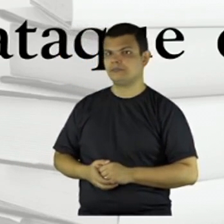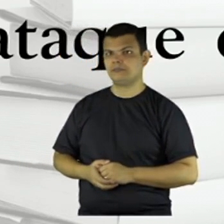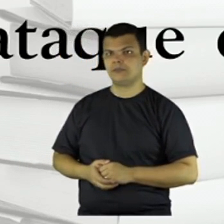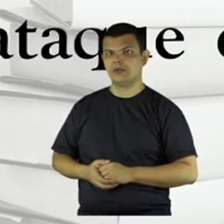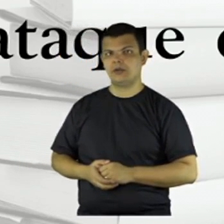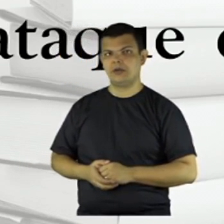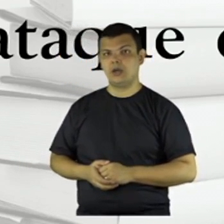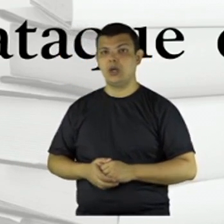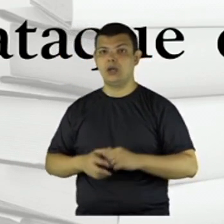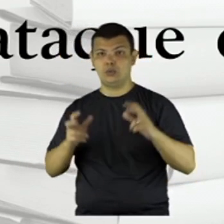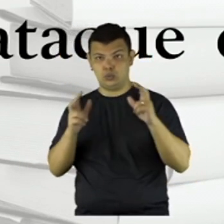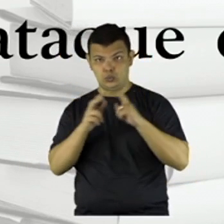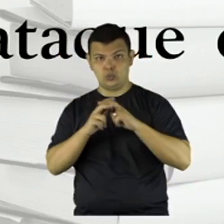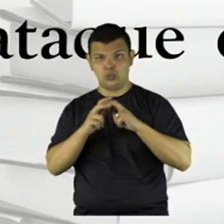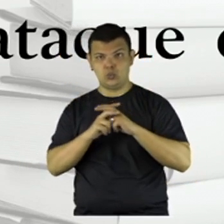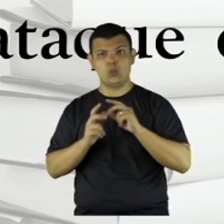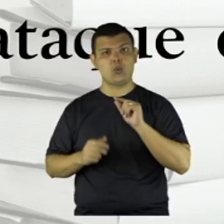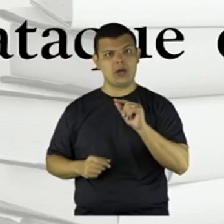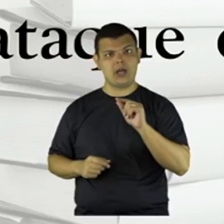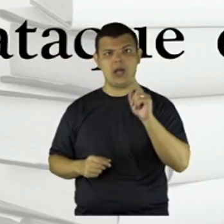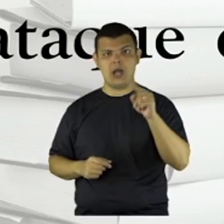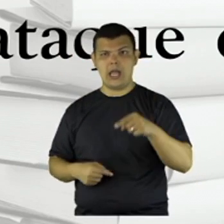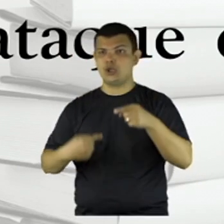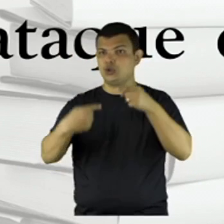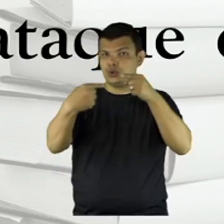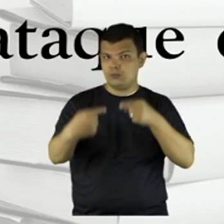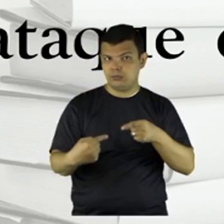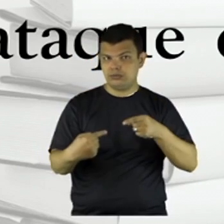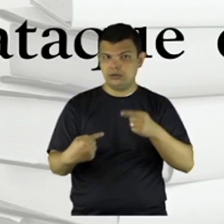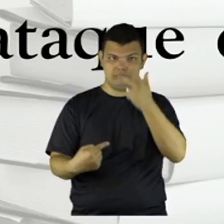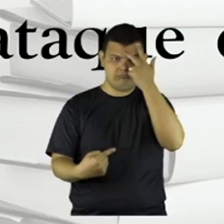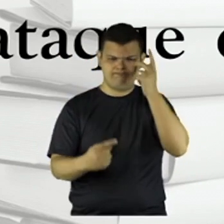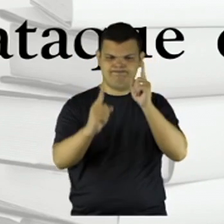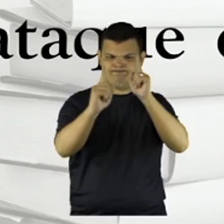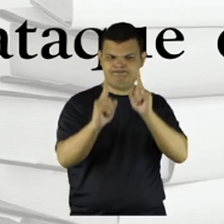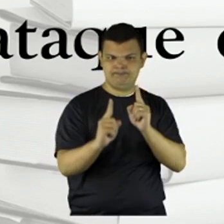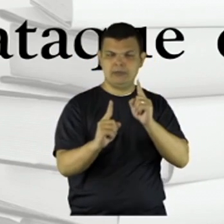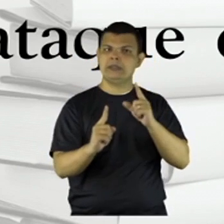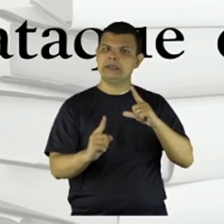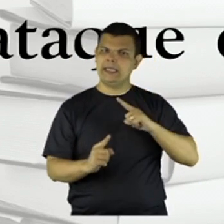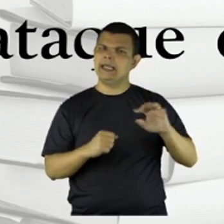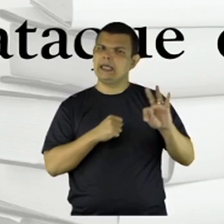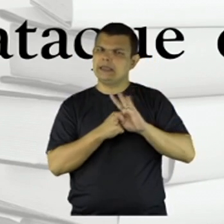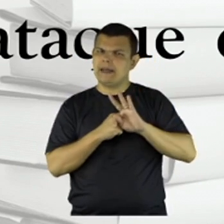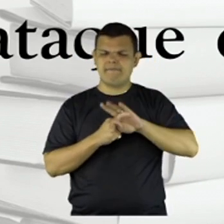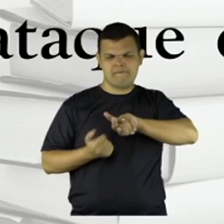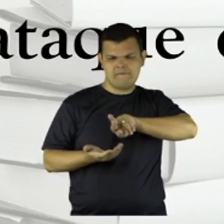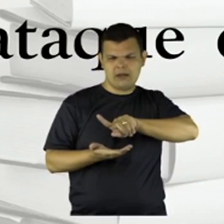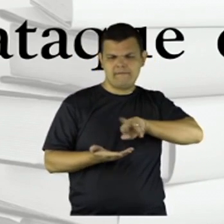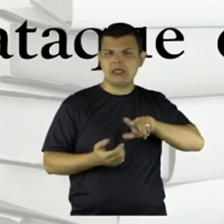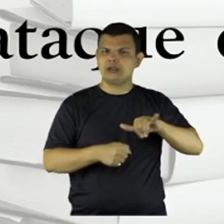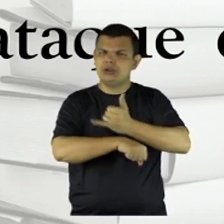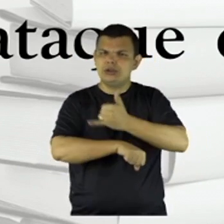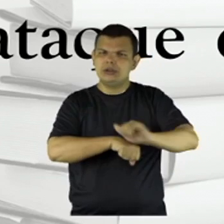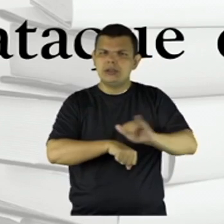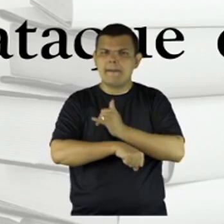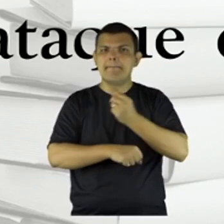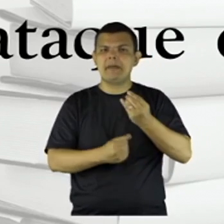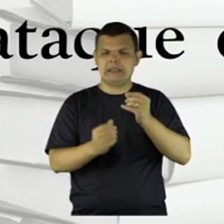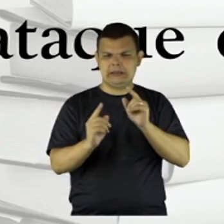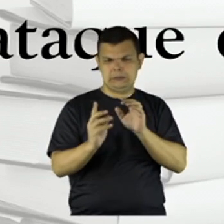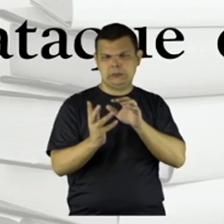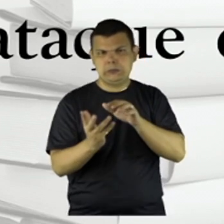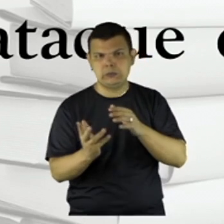Então, as lutas, elas são disputas em que os oponentes se utilizam de técnicas e estratégias de